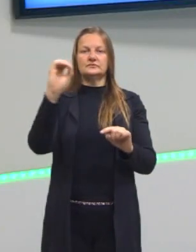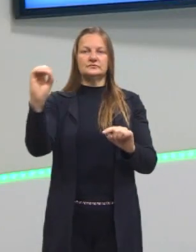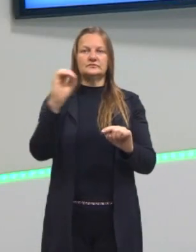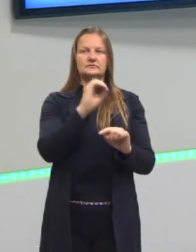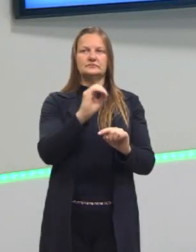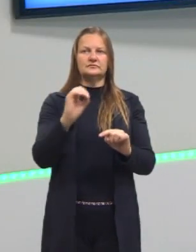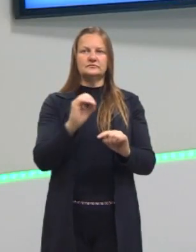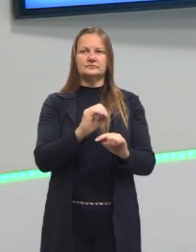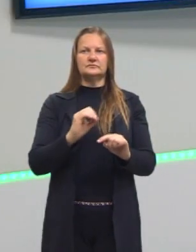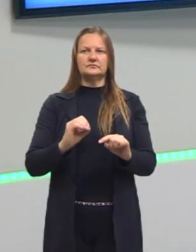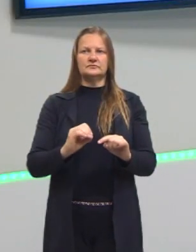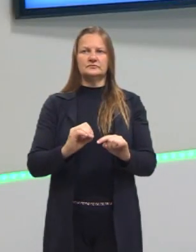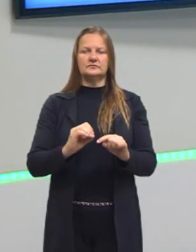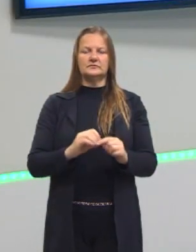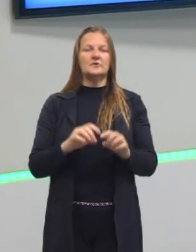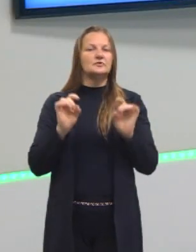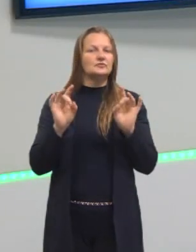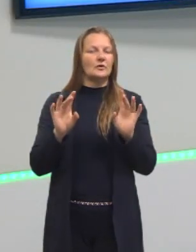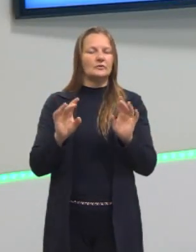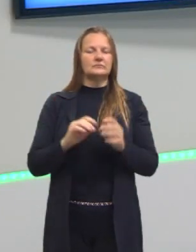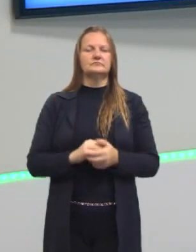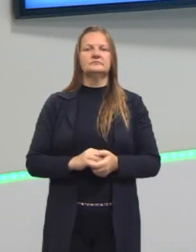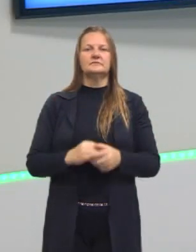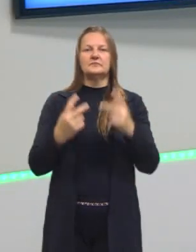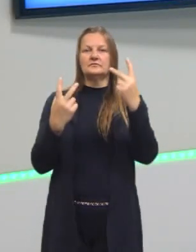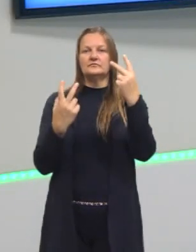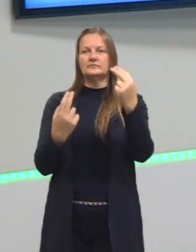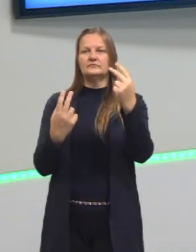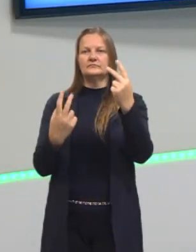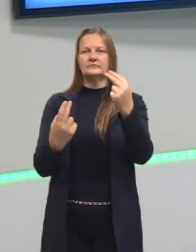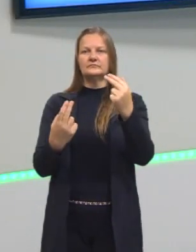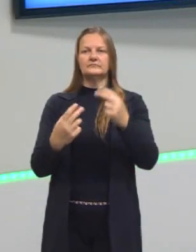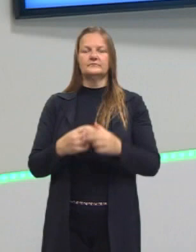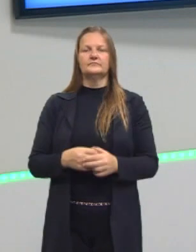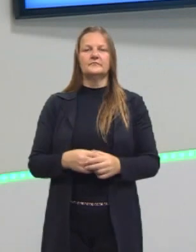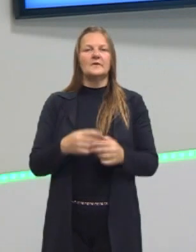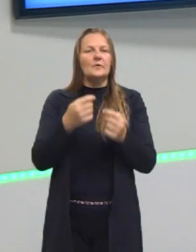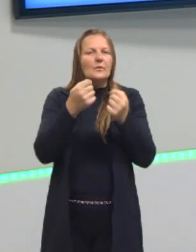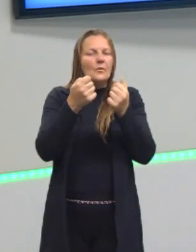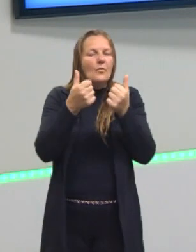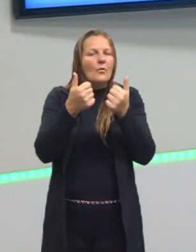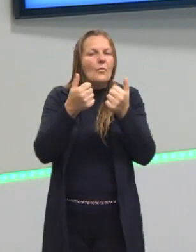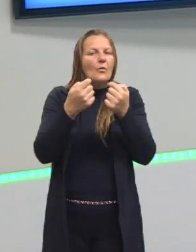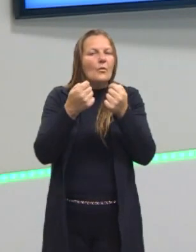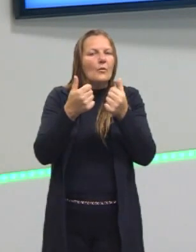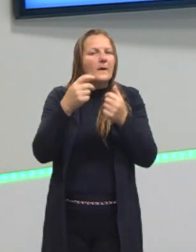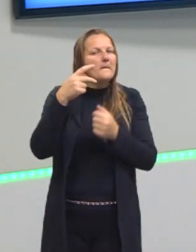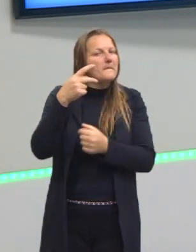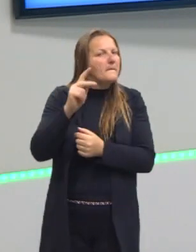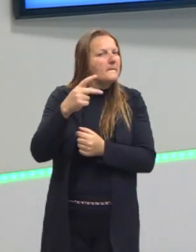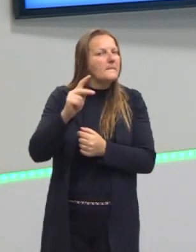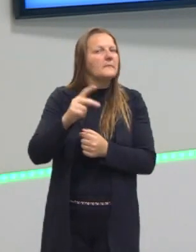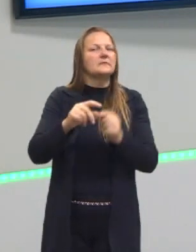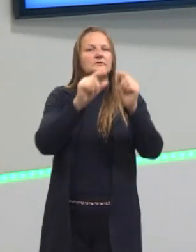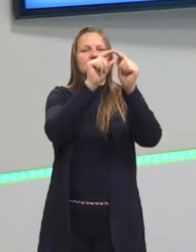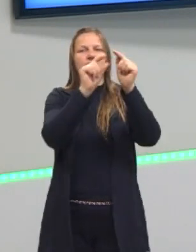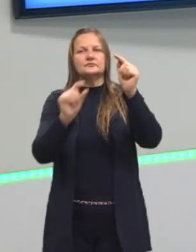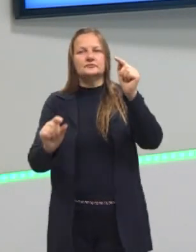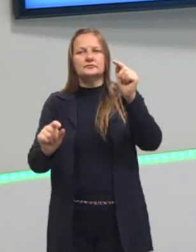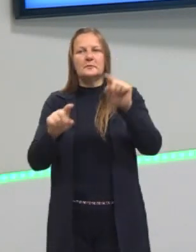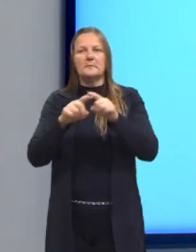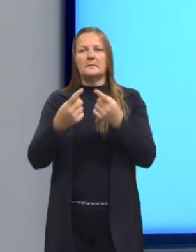né seriam o zero Então ela tem essa semelhança com matriz quadrada e com a Matriz Diagonal né